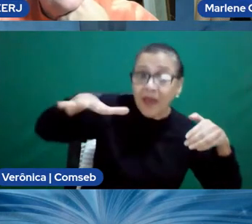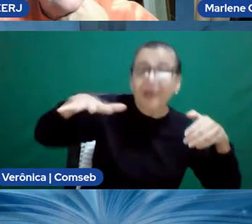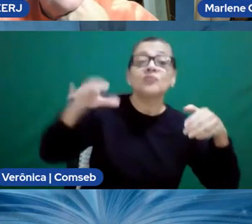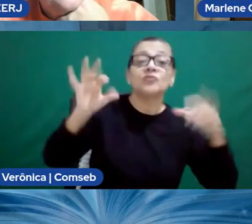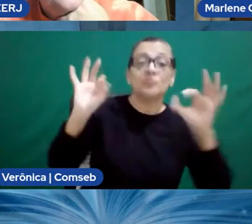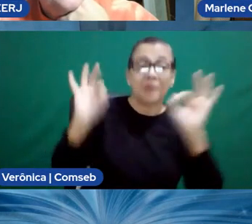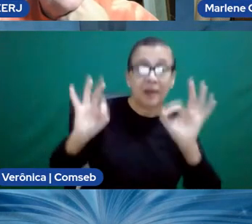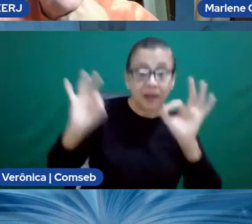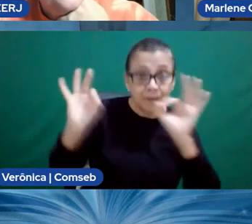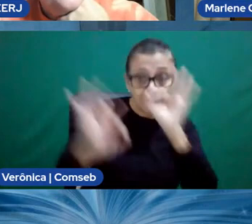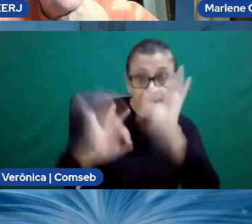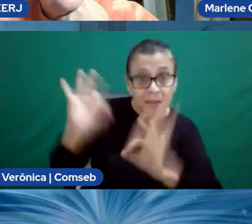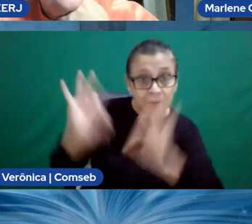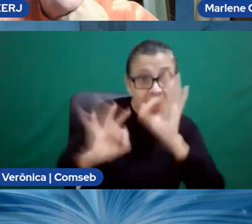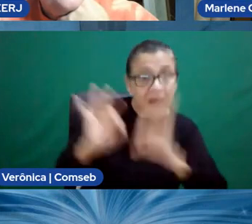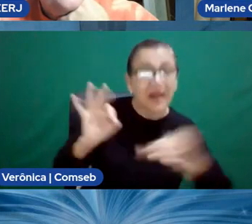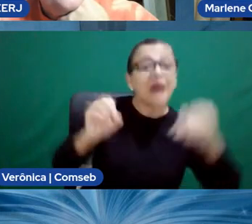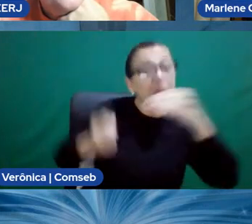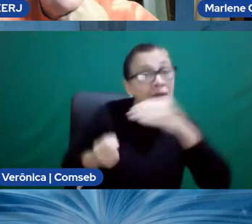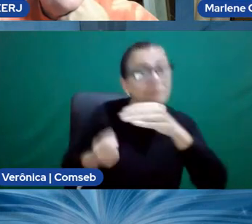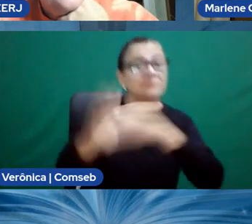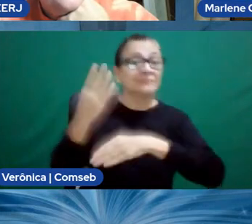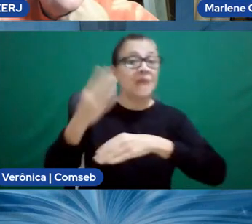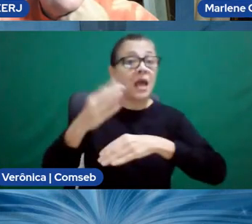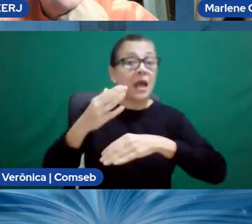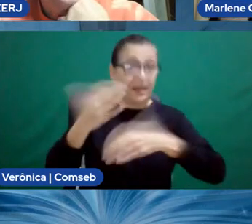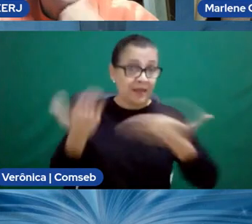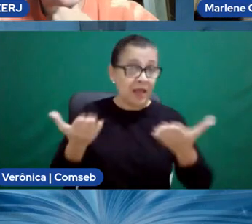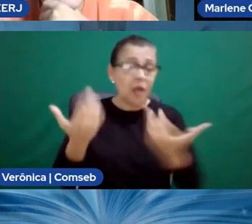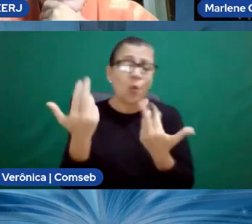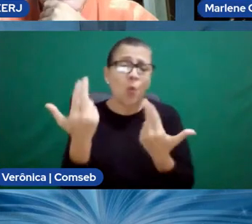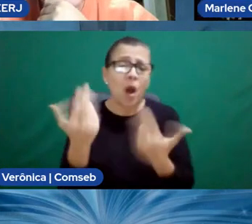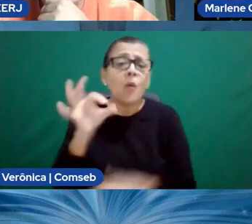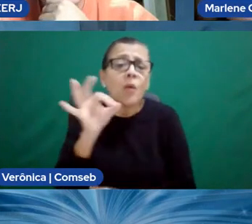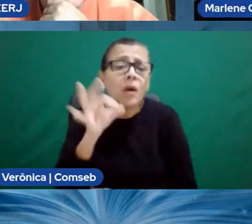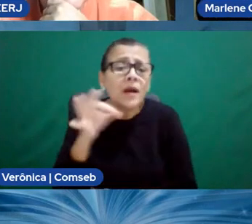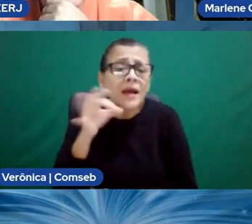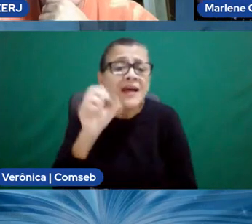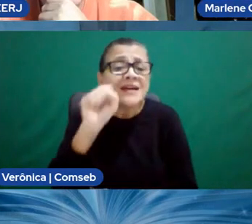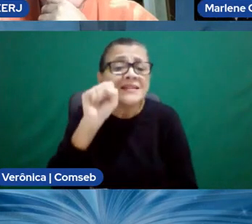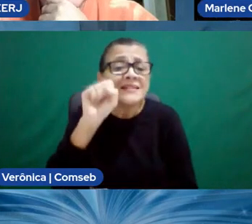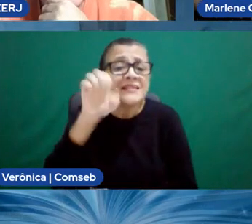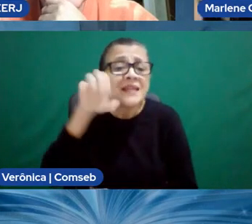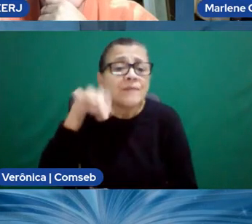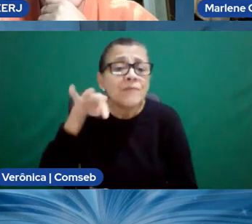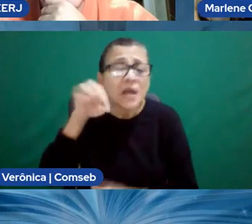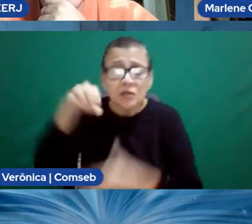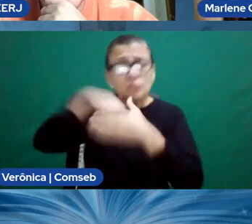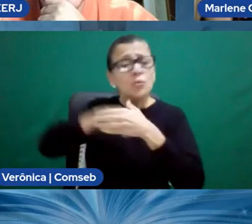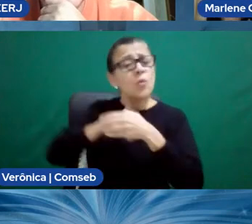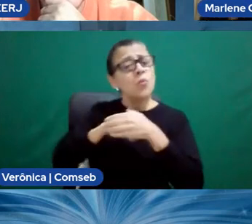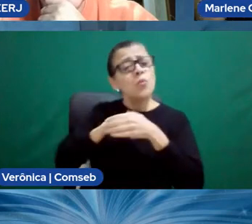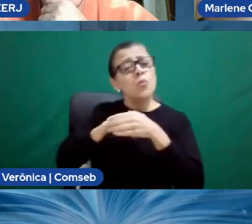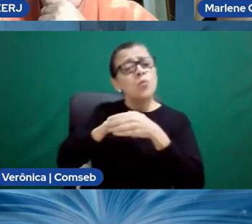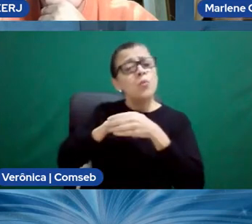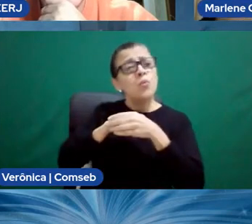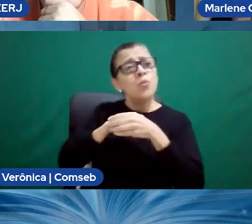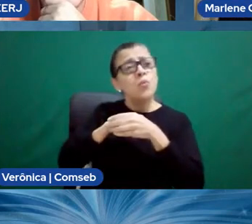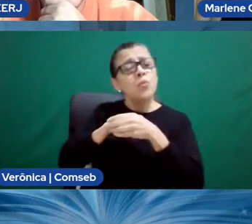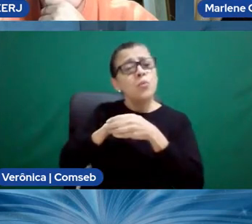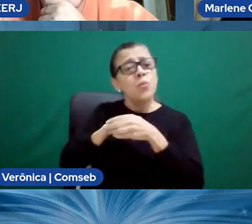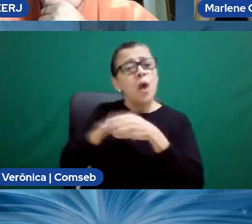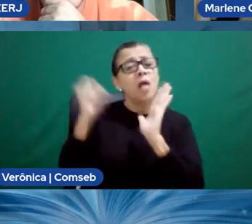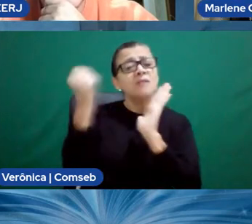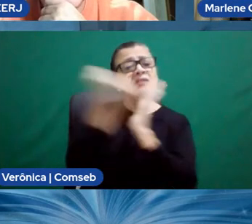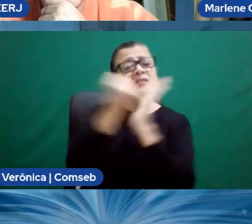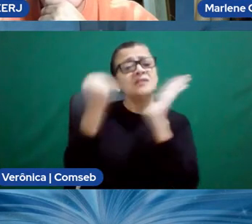É aquele exemplo mesmo, podemos pensar numa semente que fica em estado latente, quanto tempo, muitas vezes, por séculos aí, né? E aí,